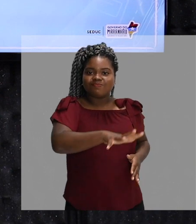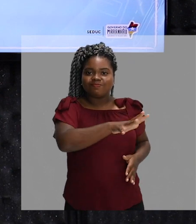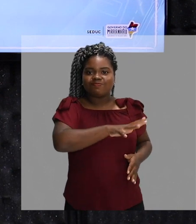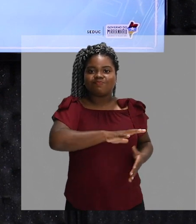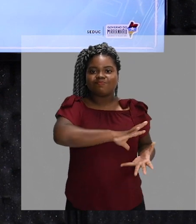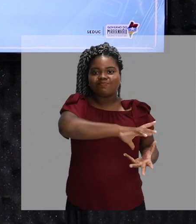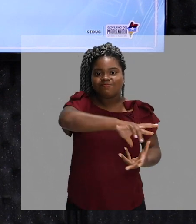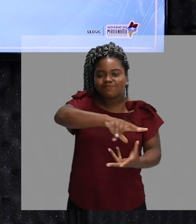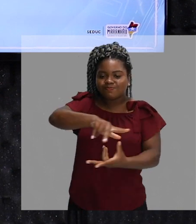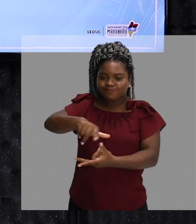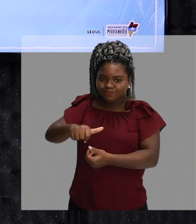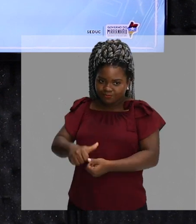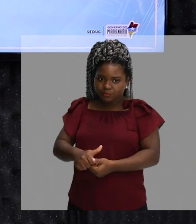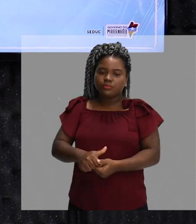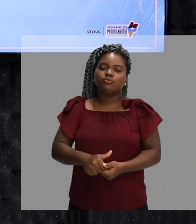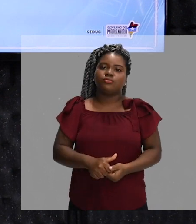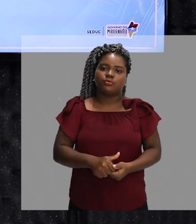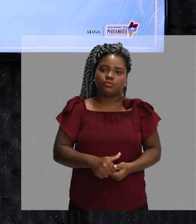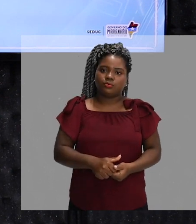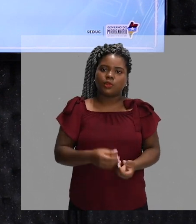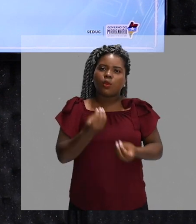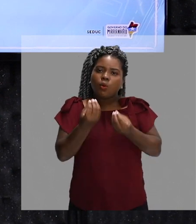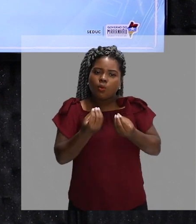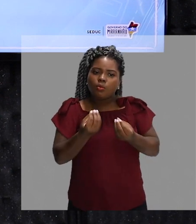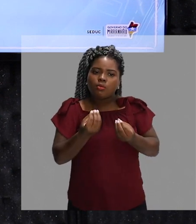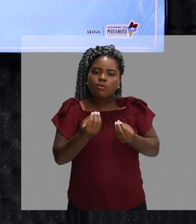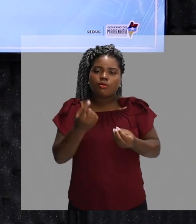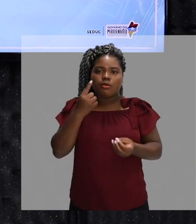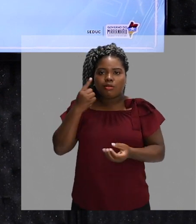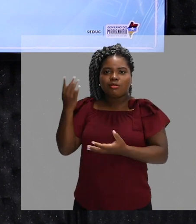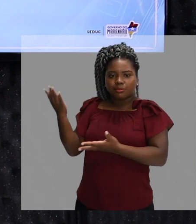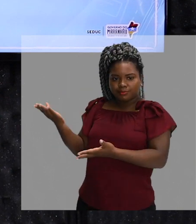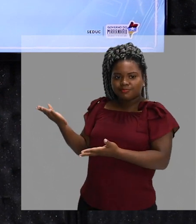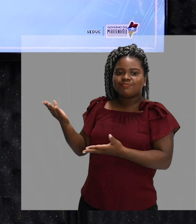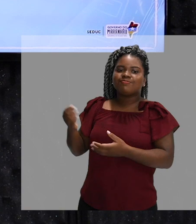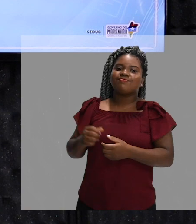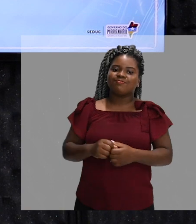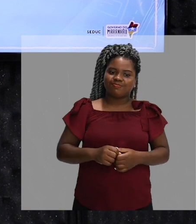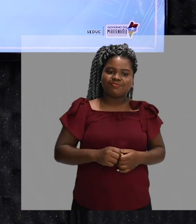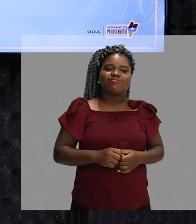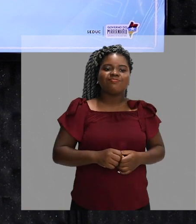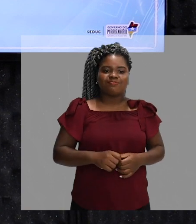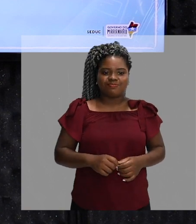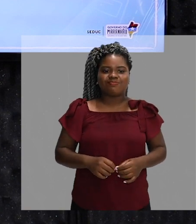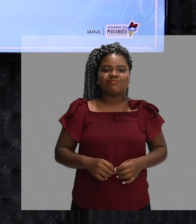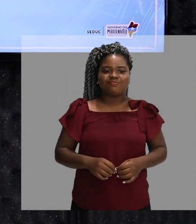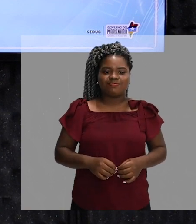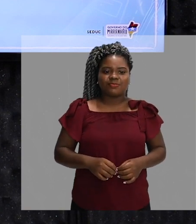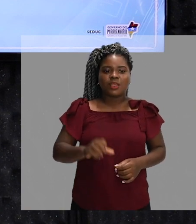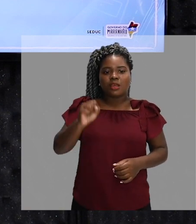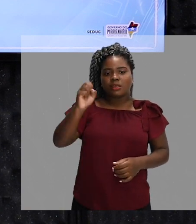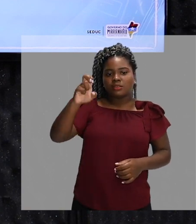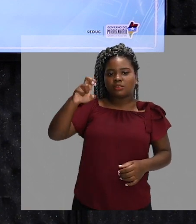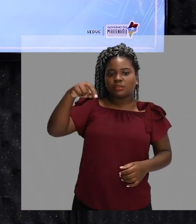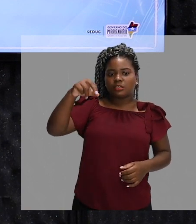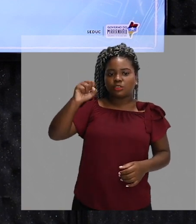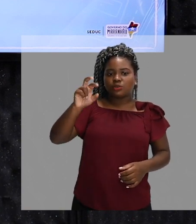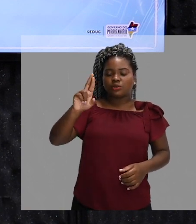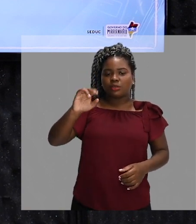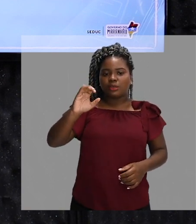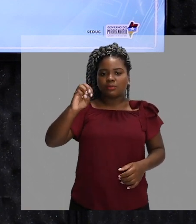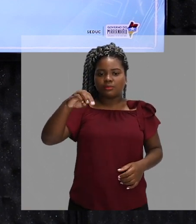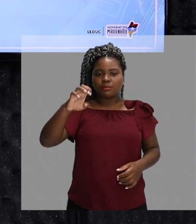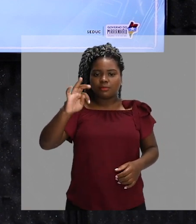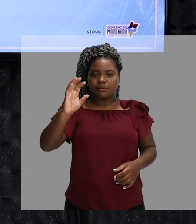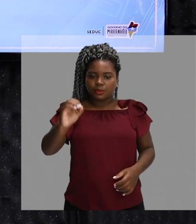A primeira tecnologia moderna aplicada à análise do espaço, quando eu falo de primeira, eu não estou dizendo que foi a primeira que surgiu,